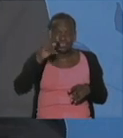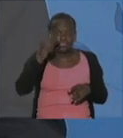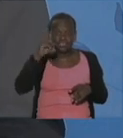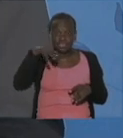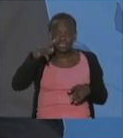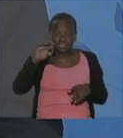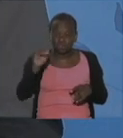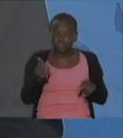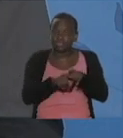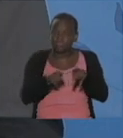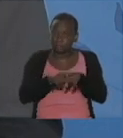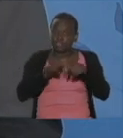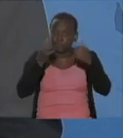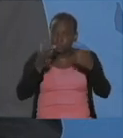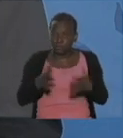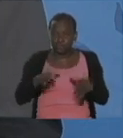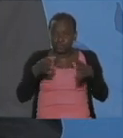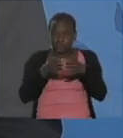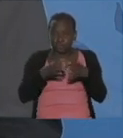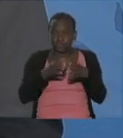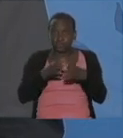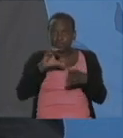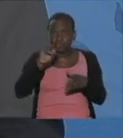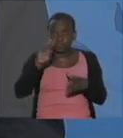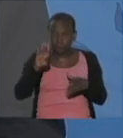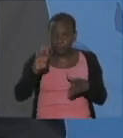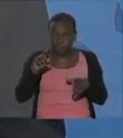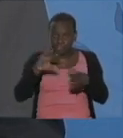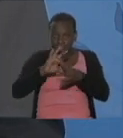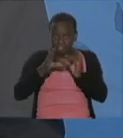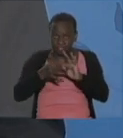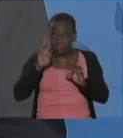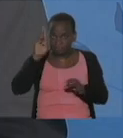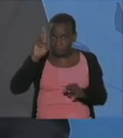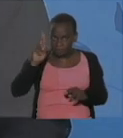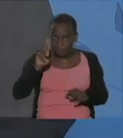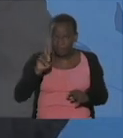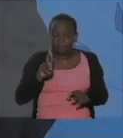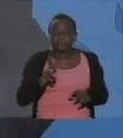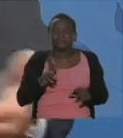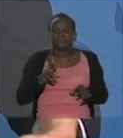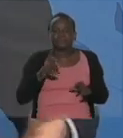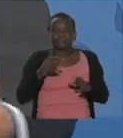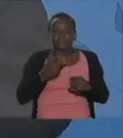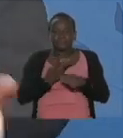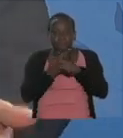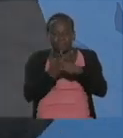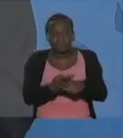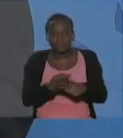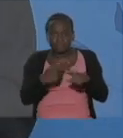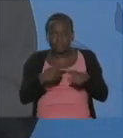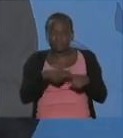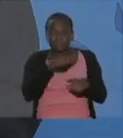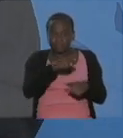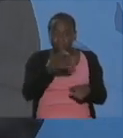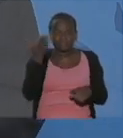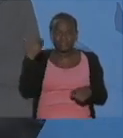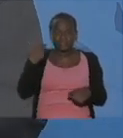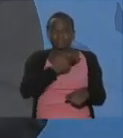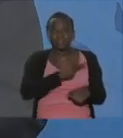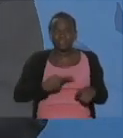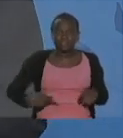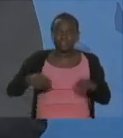Mangueira também falou que o comit organizador dos Jogos Olímpicos E chegou a procurá-lo porque ele foi